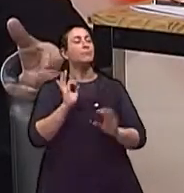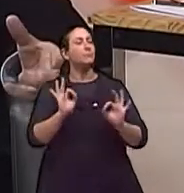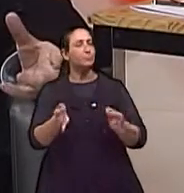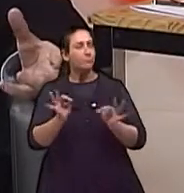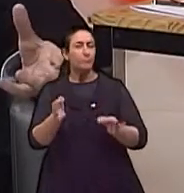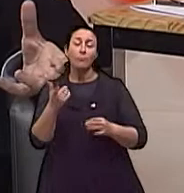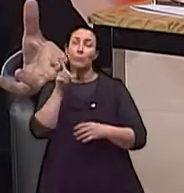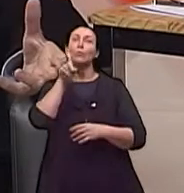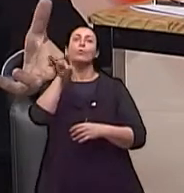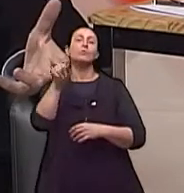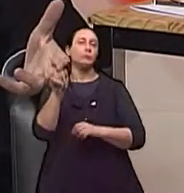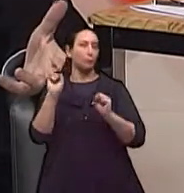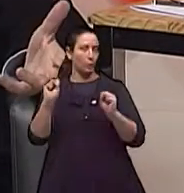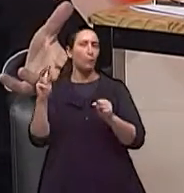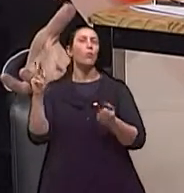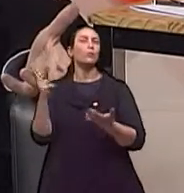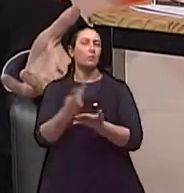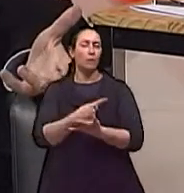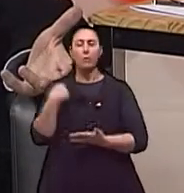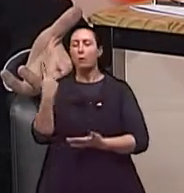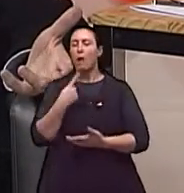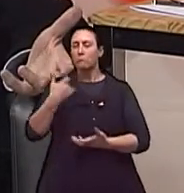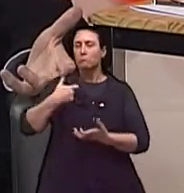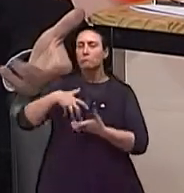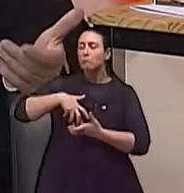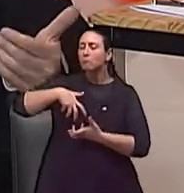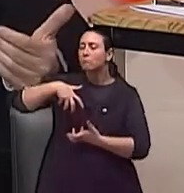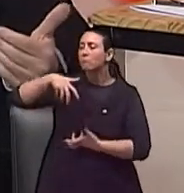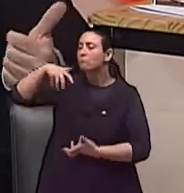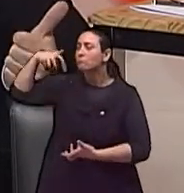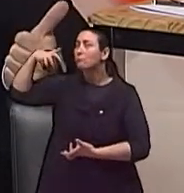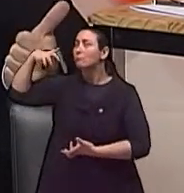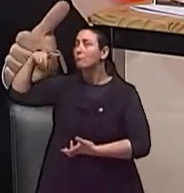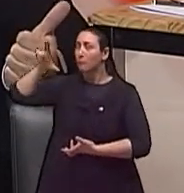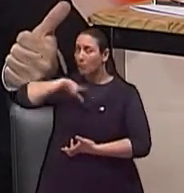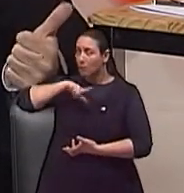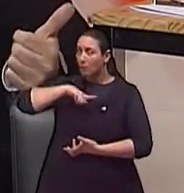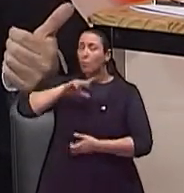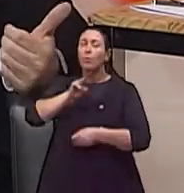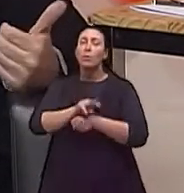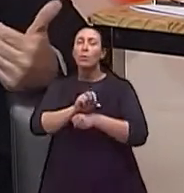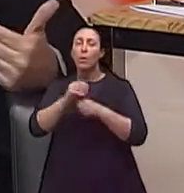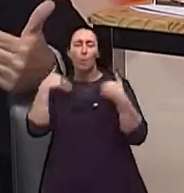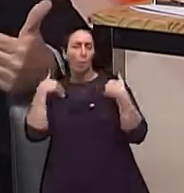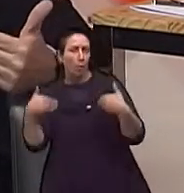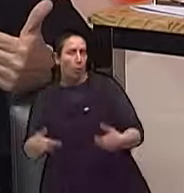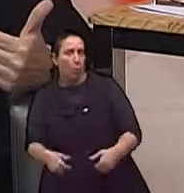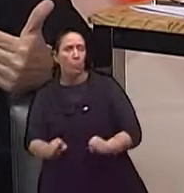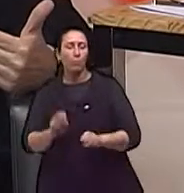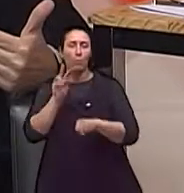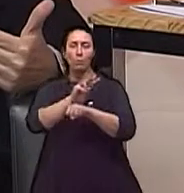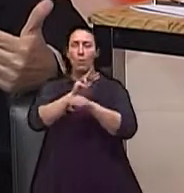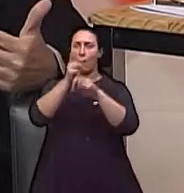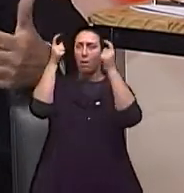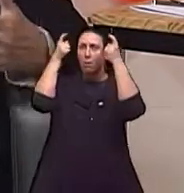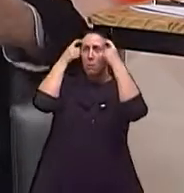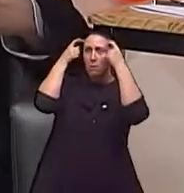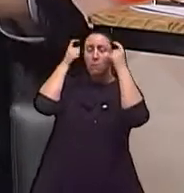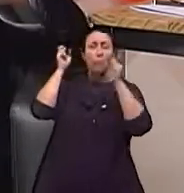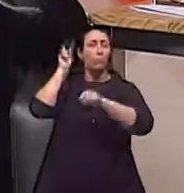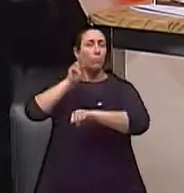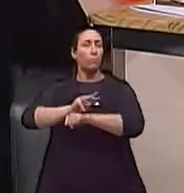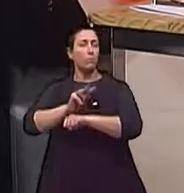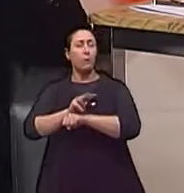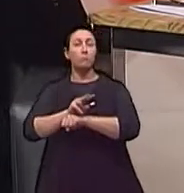chegaremos lá que cuidados nós podemos ter com o nosso próprio corpo com a nossa própria cabeça né a